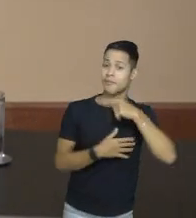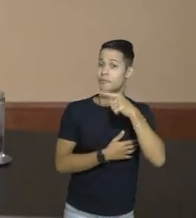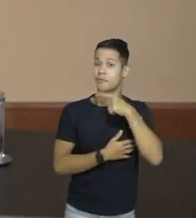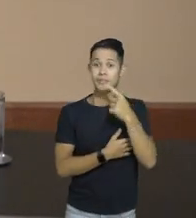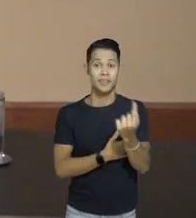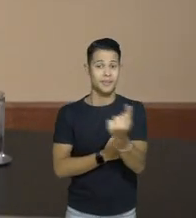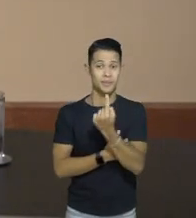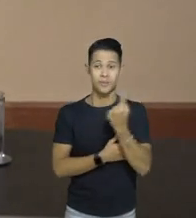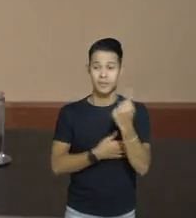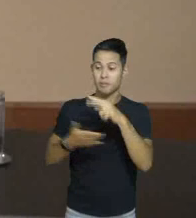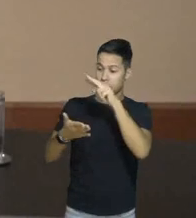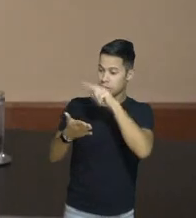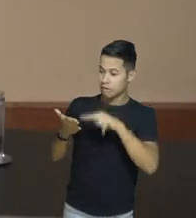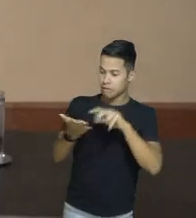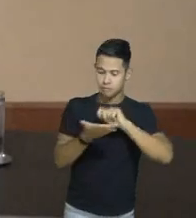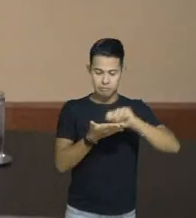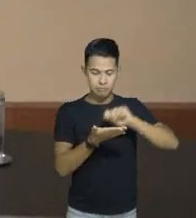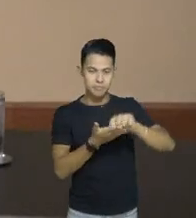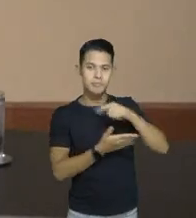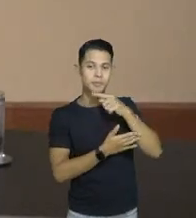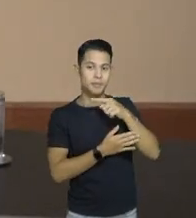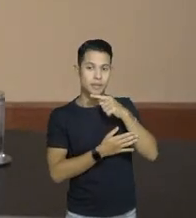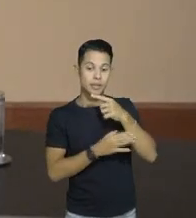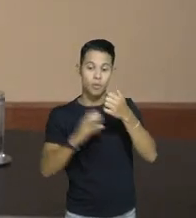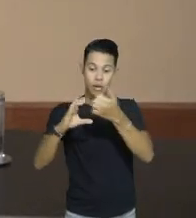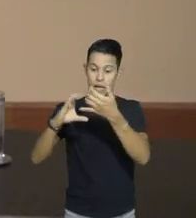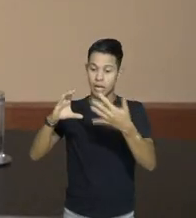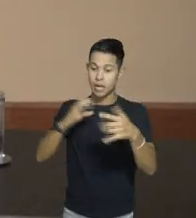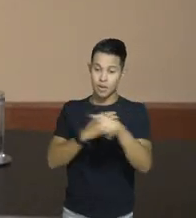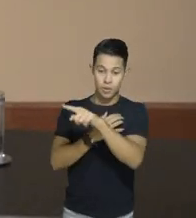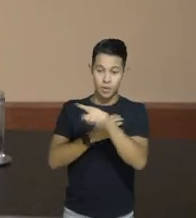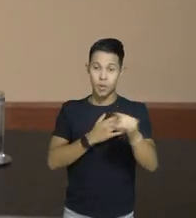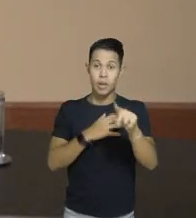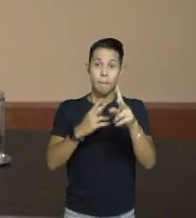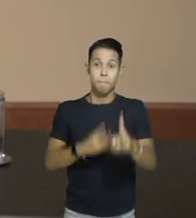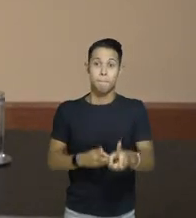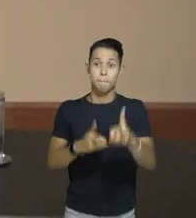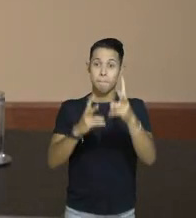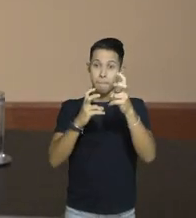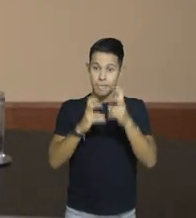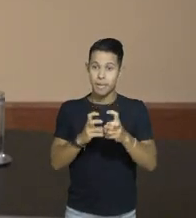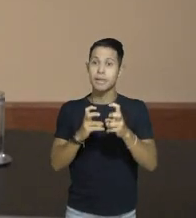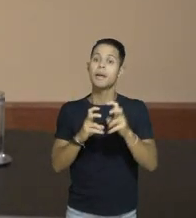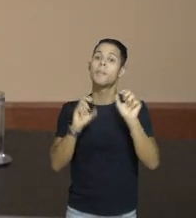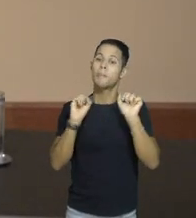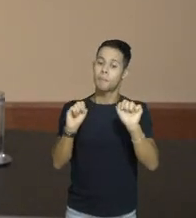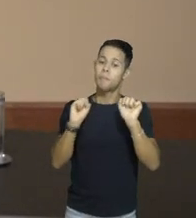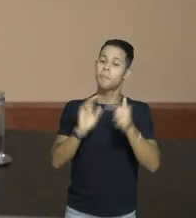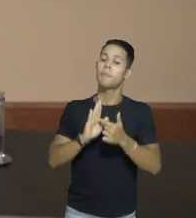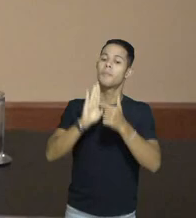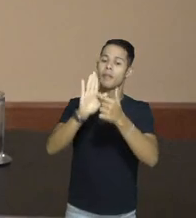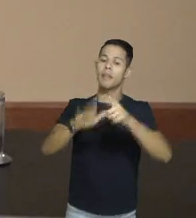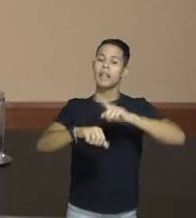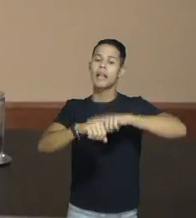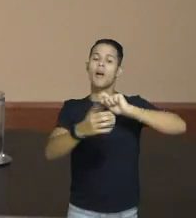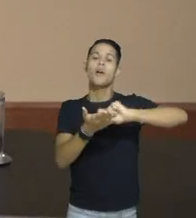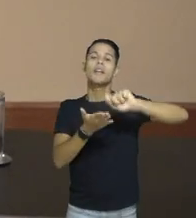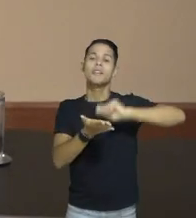são características, coloque as características que você observa mesmo, de desempenho ali na hora da escrita e da